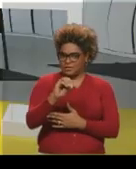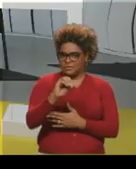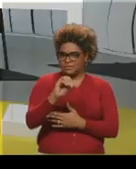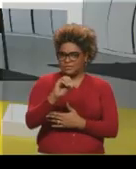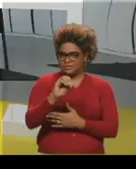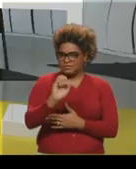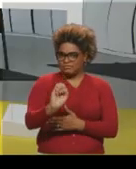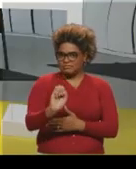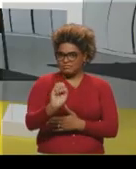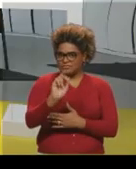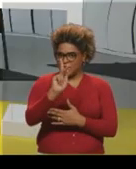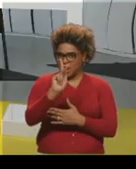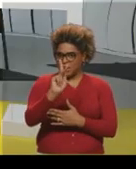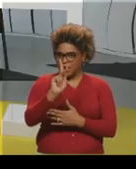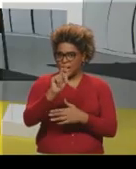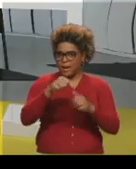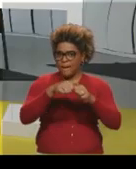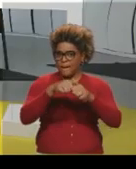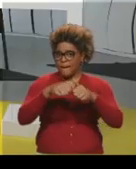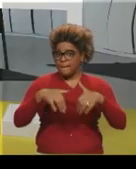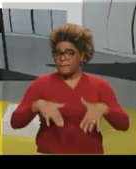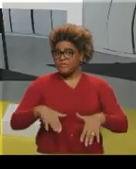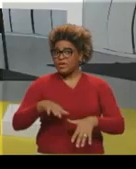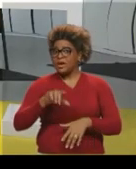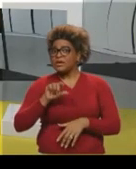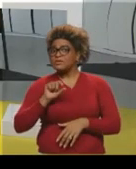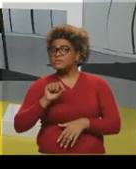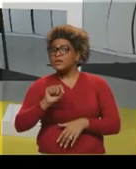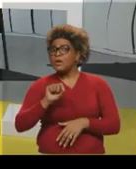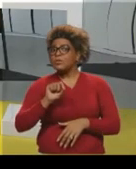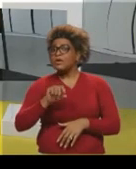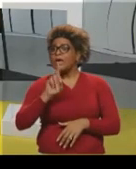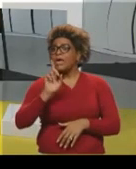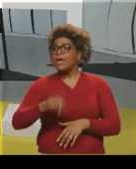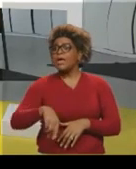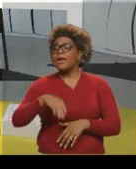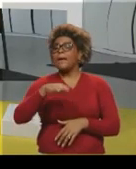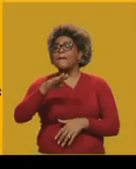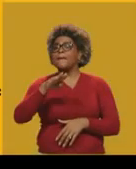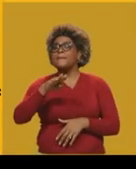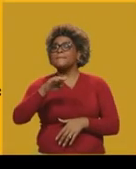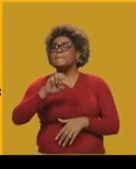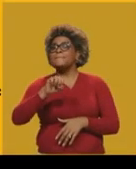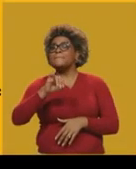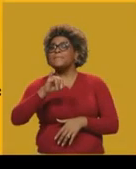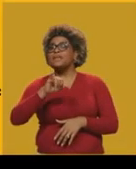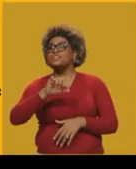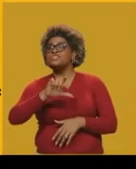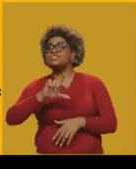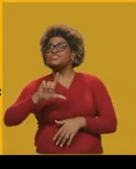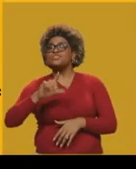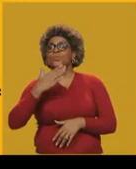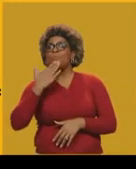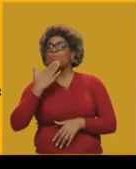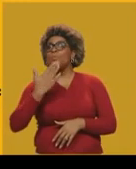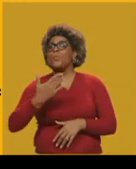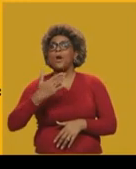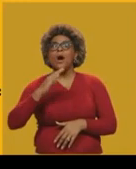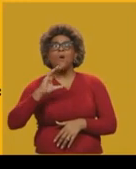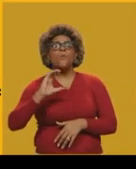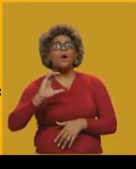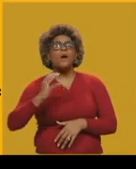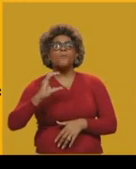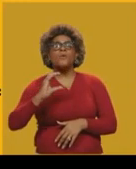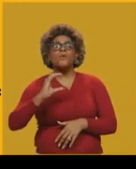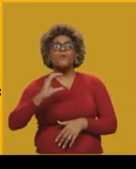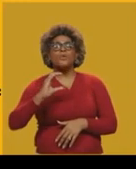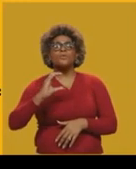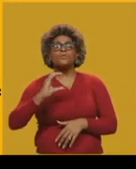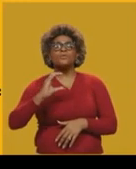Ok? A ramificação que nós temos, ela é o metil. Ela é o metil em qual carbono?